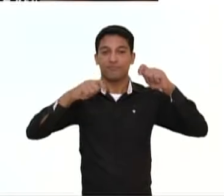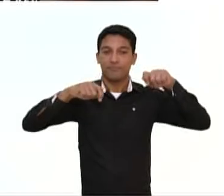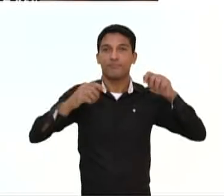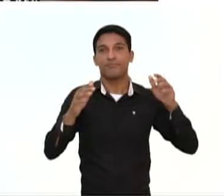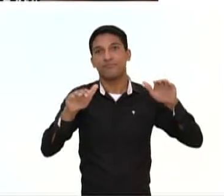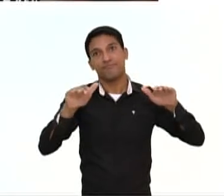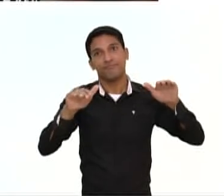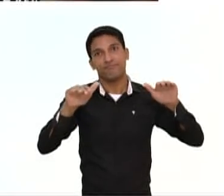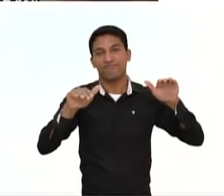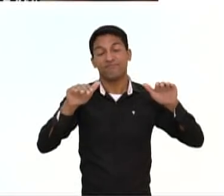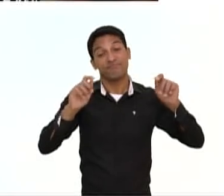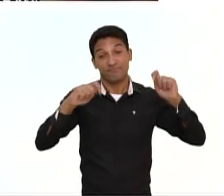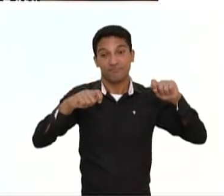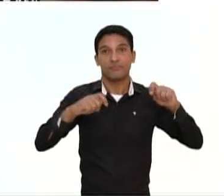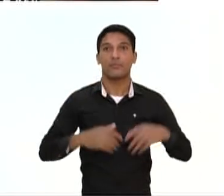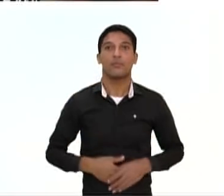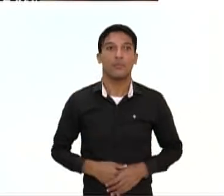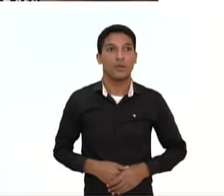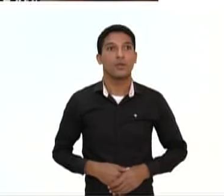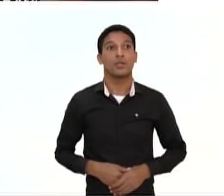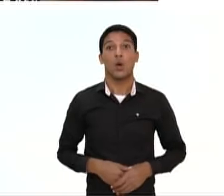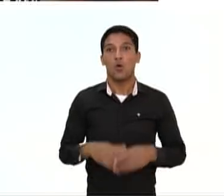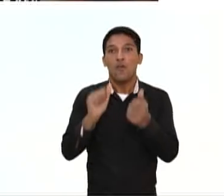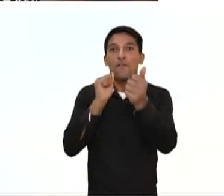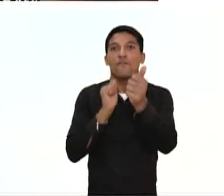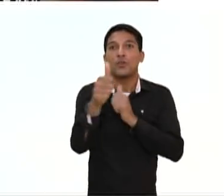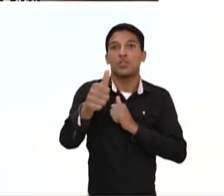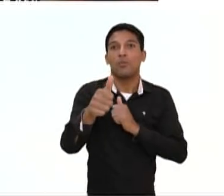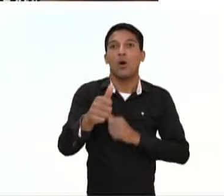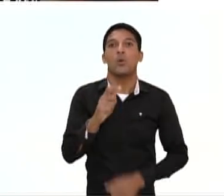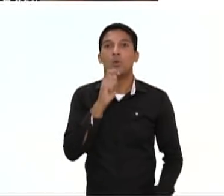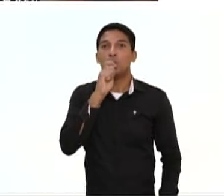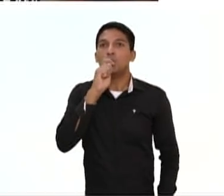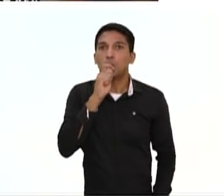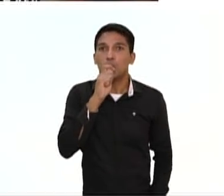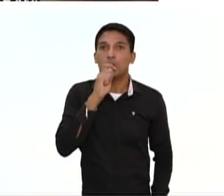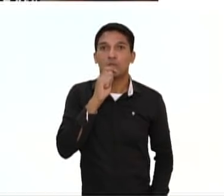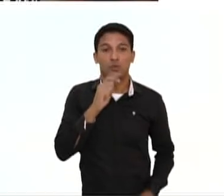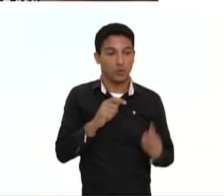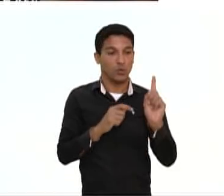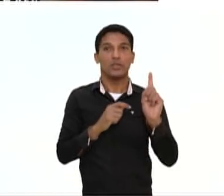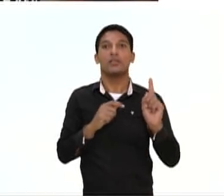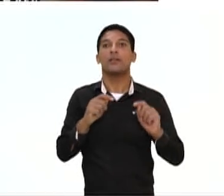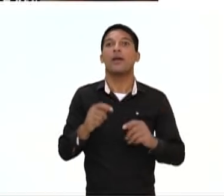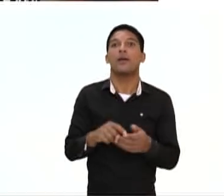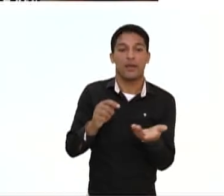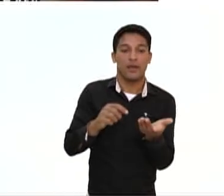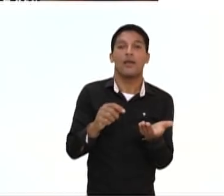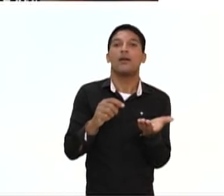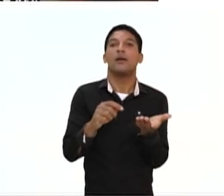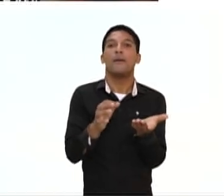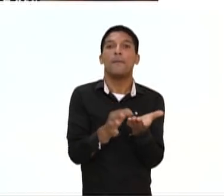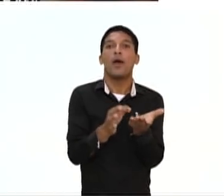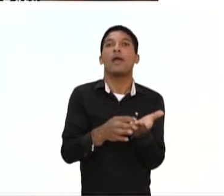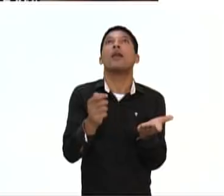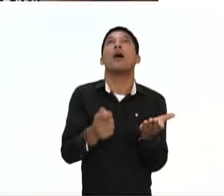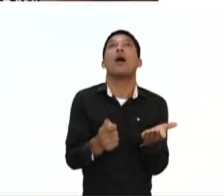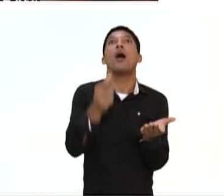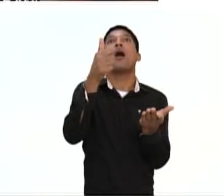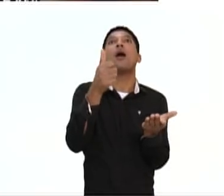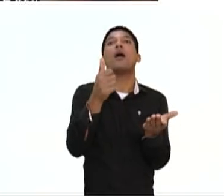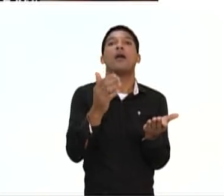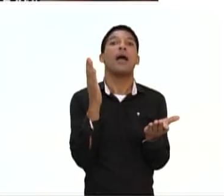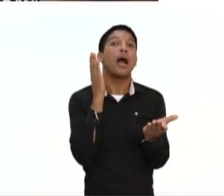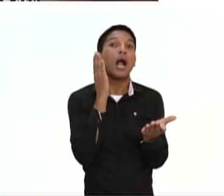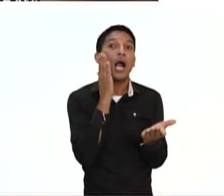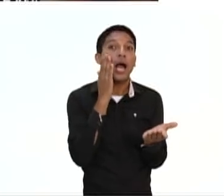vocês. Em uma partida de futebol, o juiz faz uma disputa de cara ou coroa com os capitães dos times para decidir